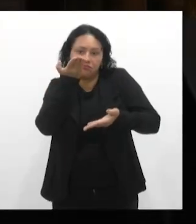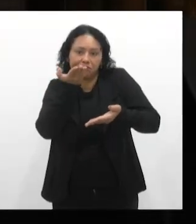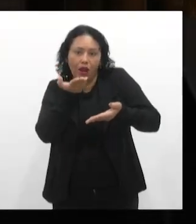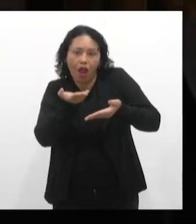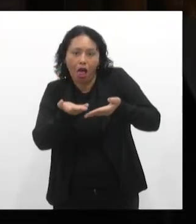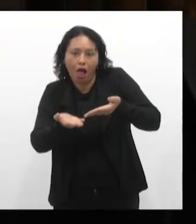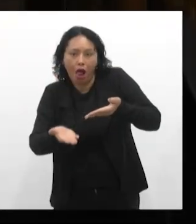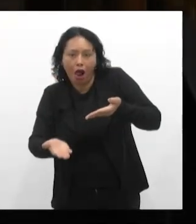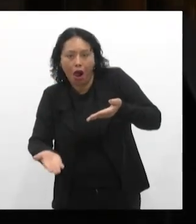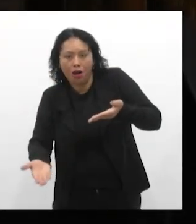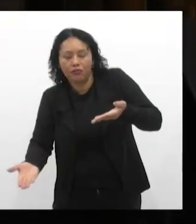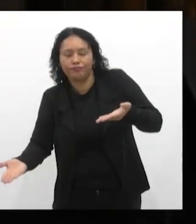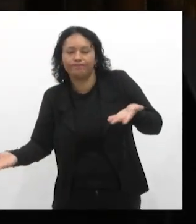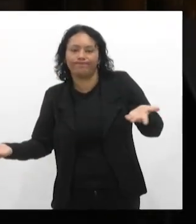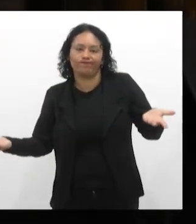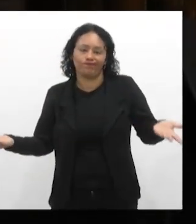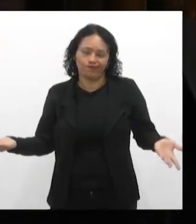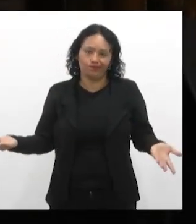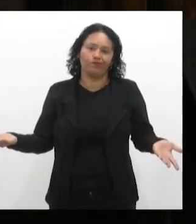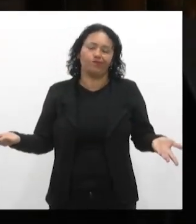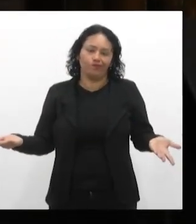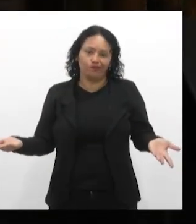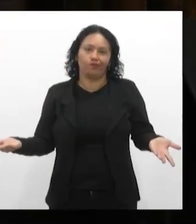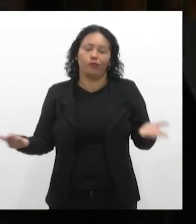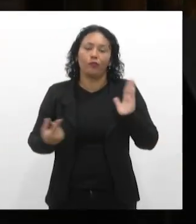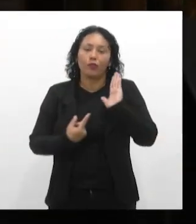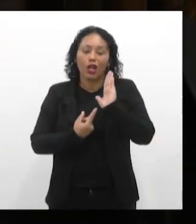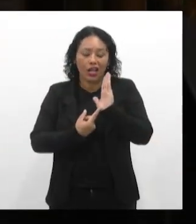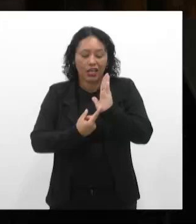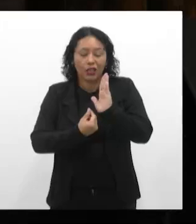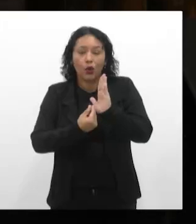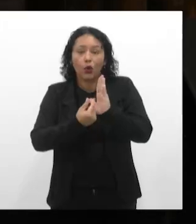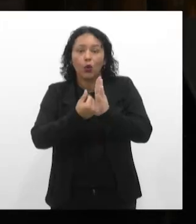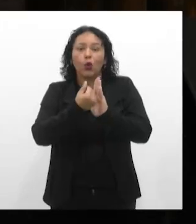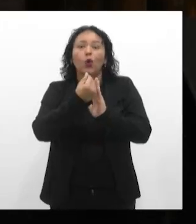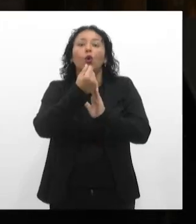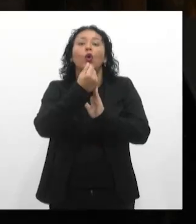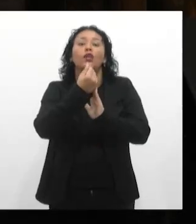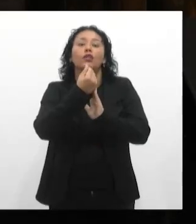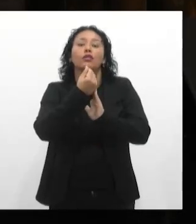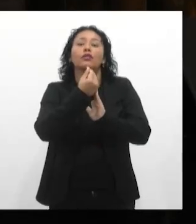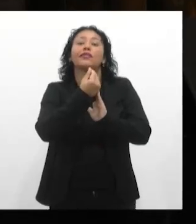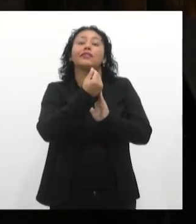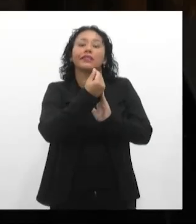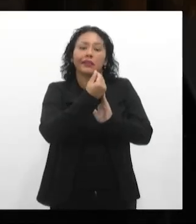mesmo número do déficit orçamentário previsto para